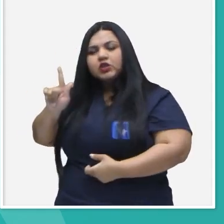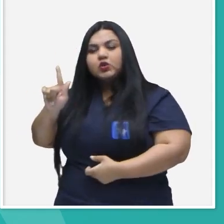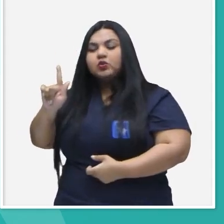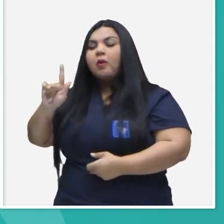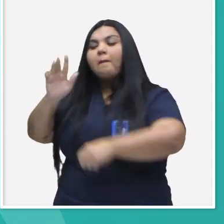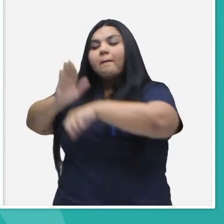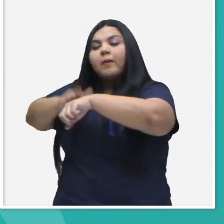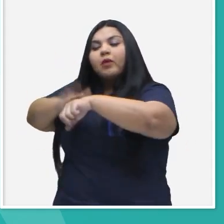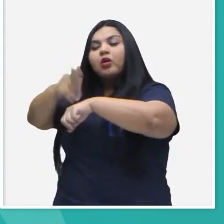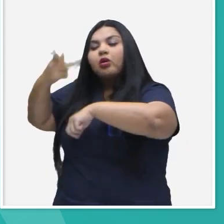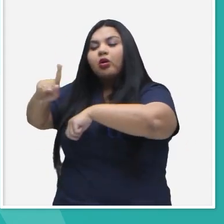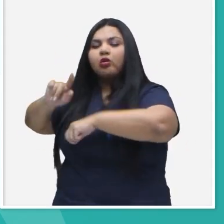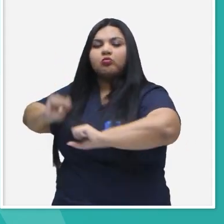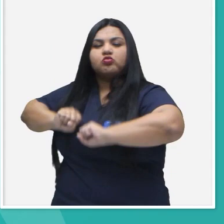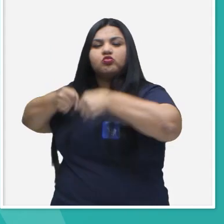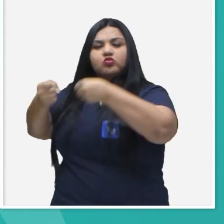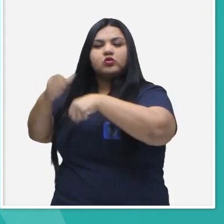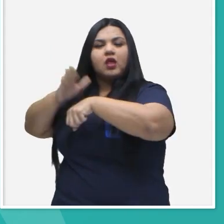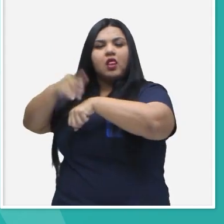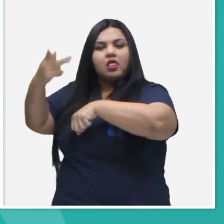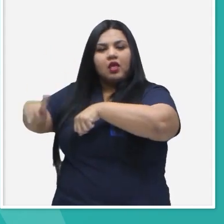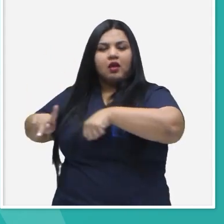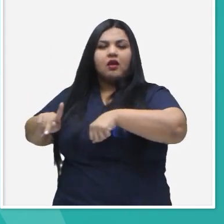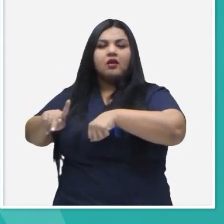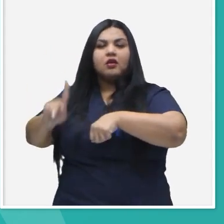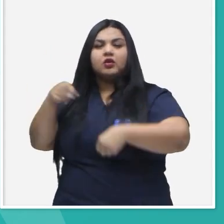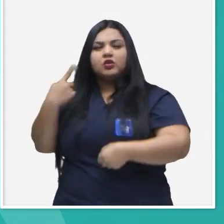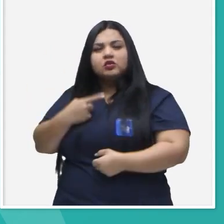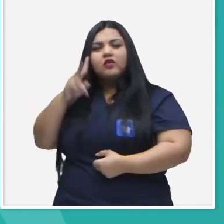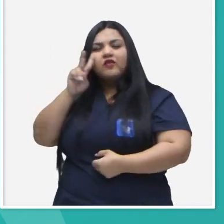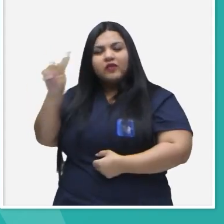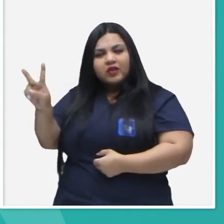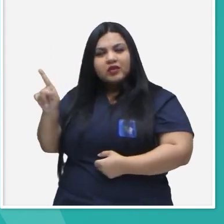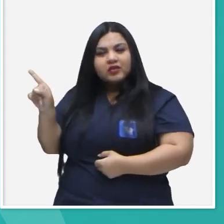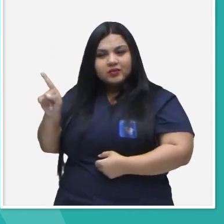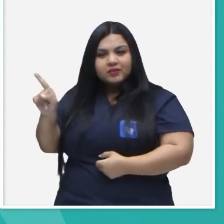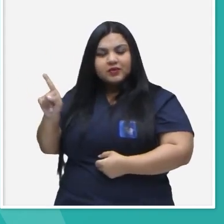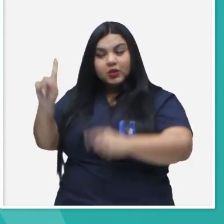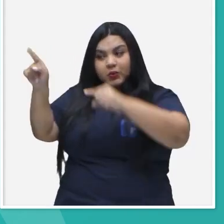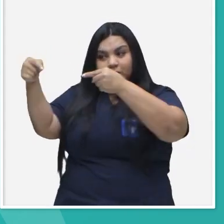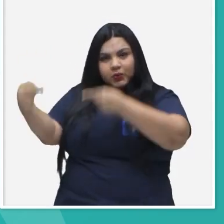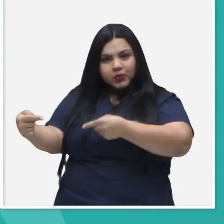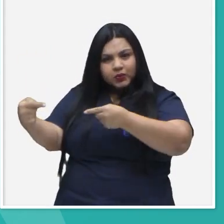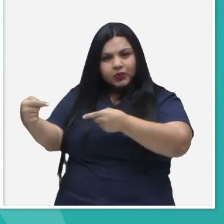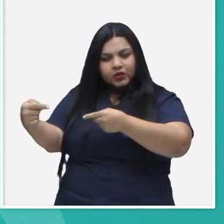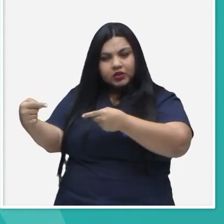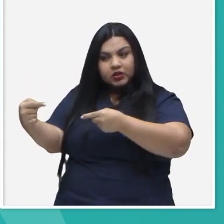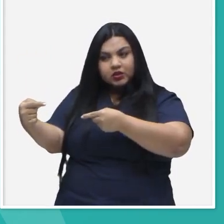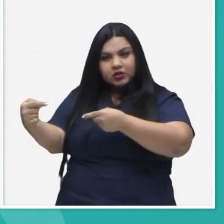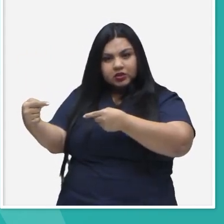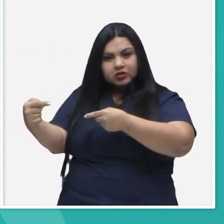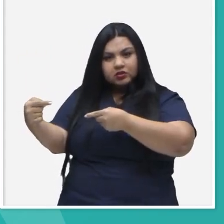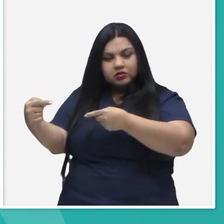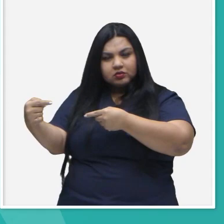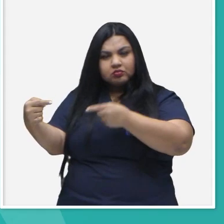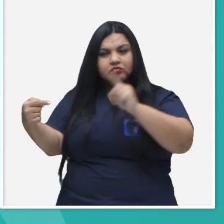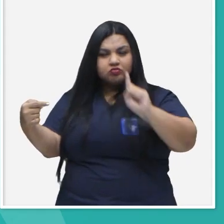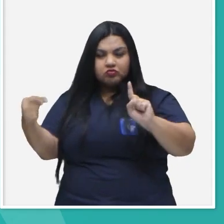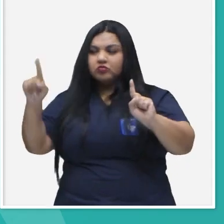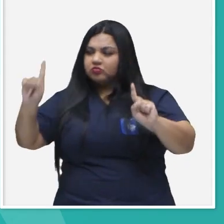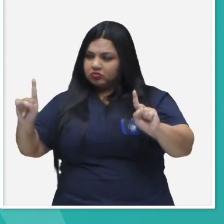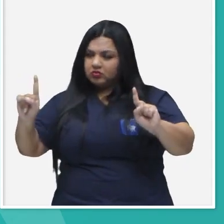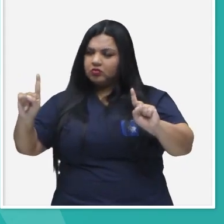seu mérito, pelo seu esforço. E nós estamos vendo aí a competição entre dois atletas, um